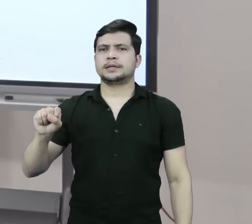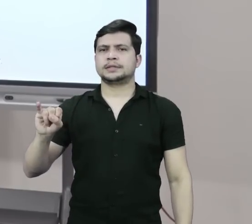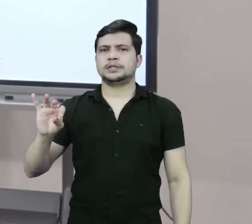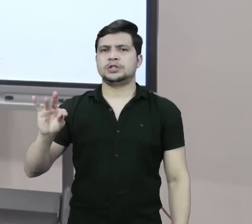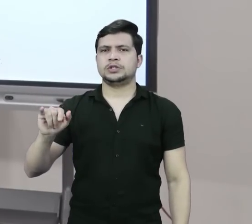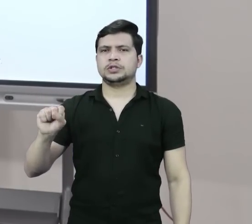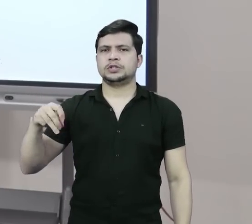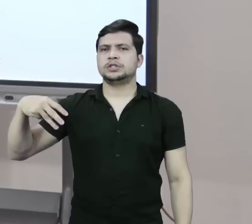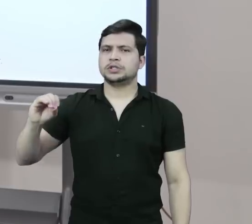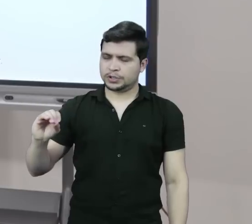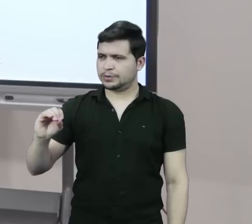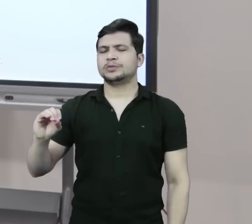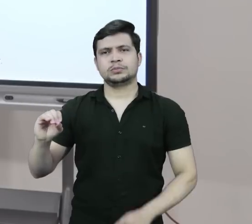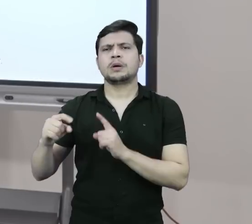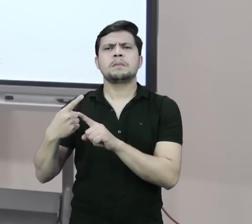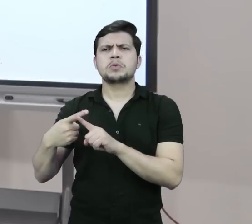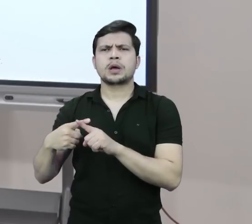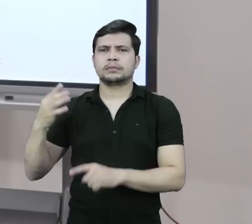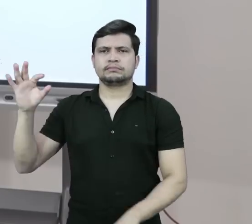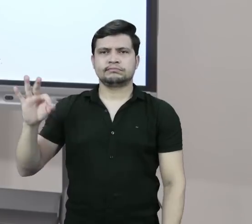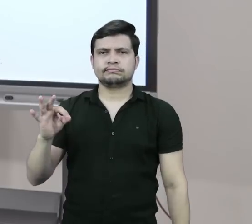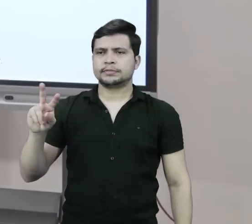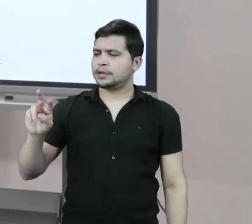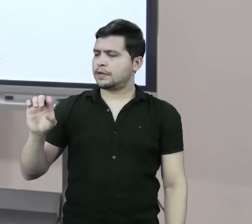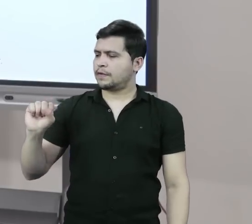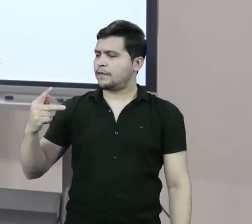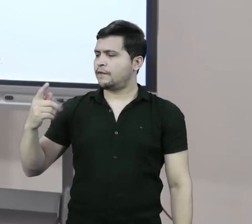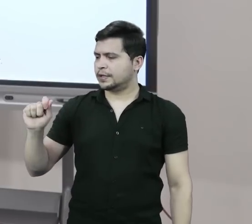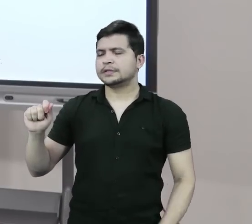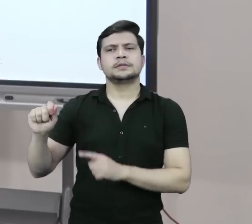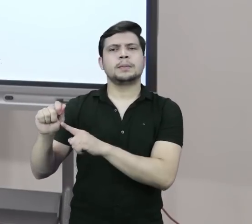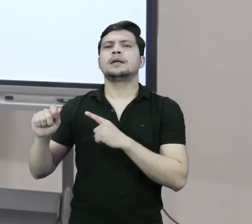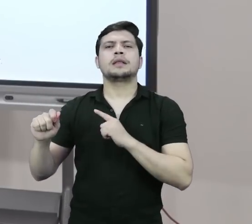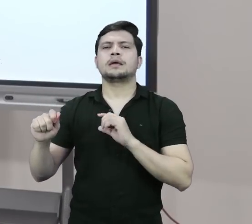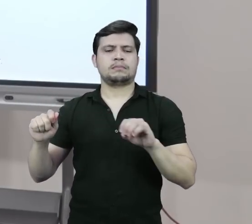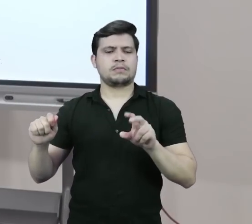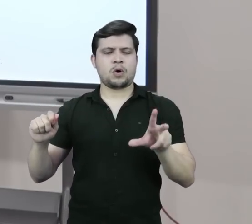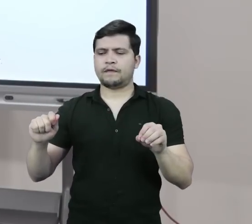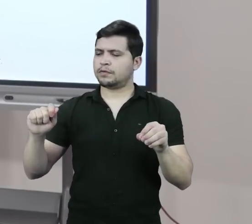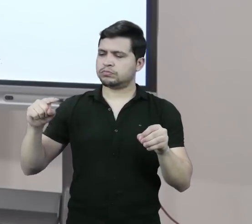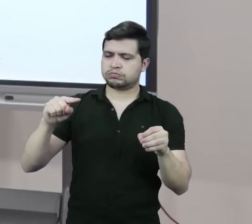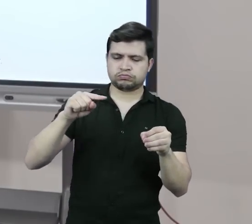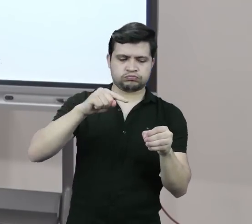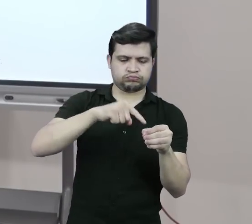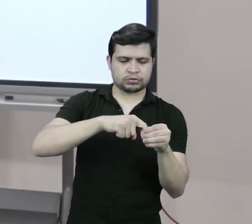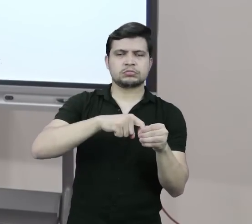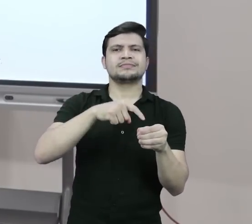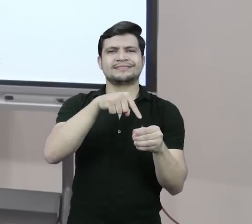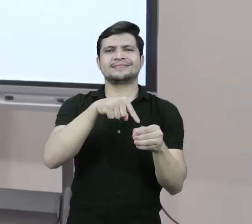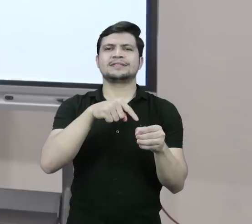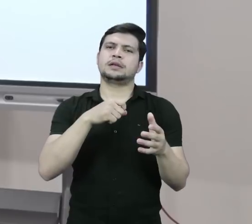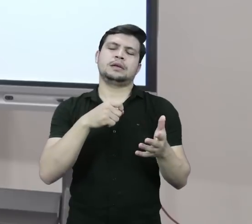vão introduzir, né, esse parasita no ambiente e vai impedir o desenvolvimento dessas larvas, tá?